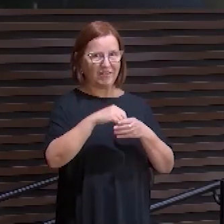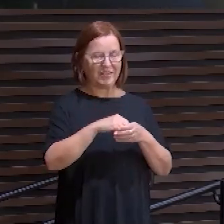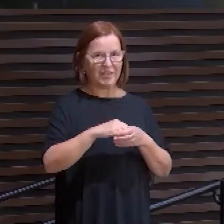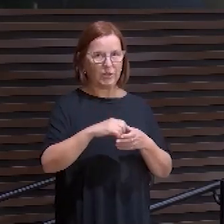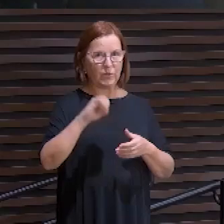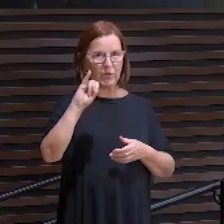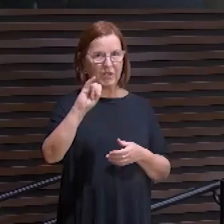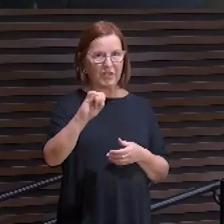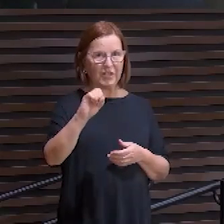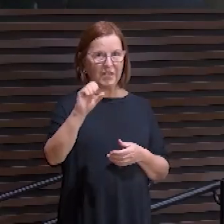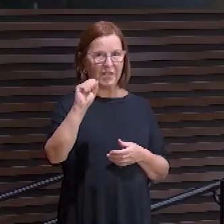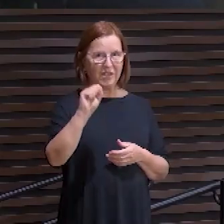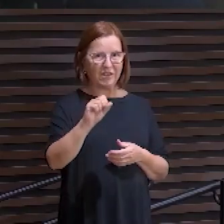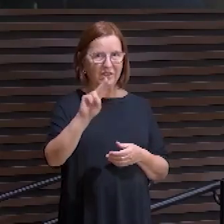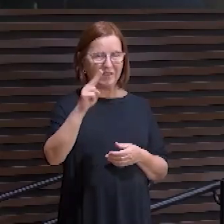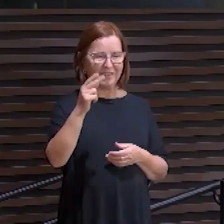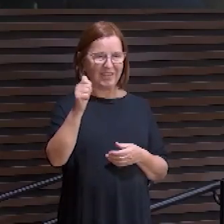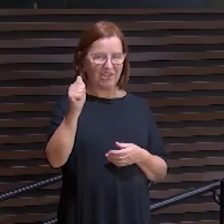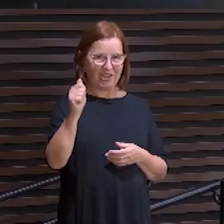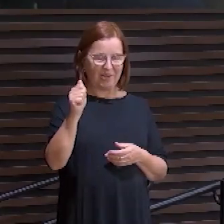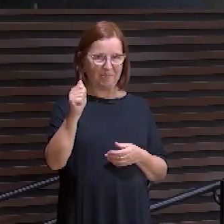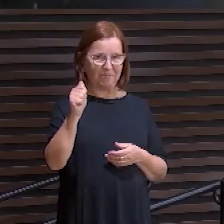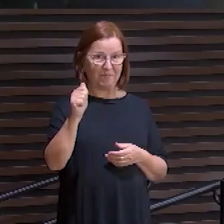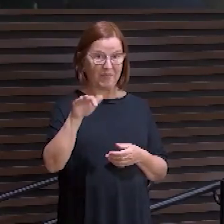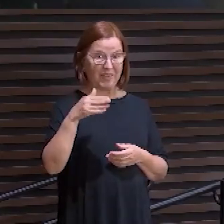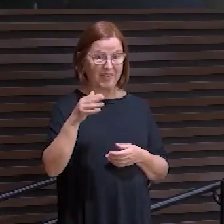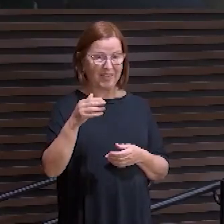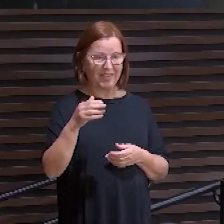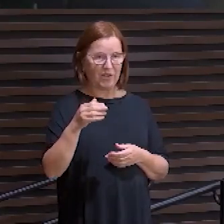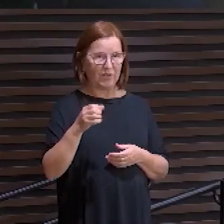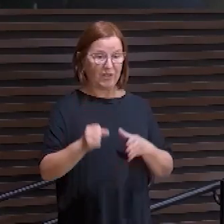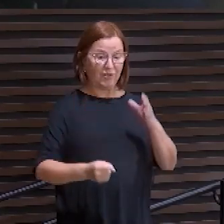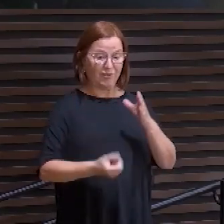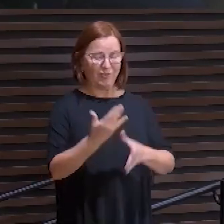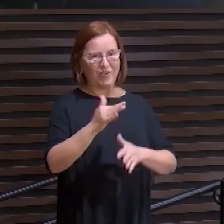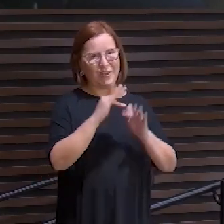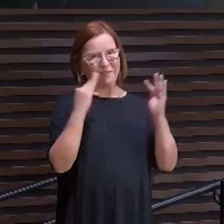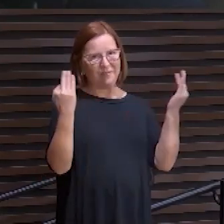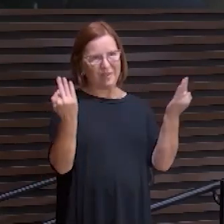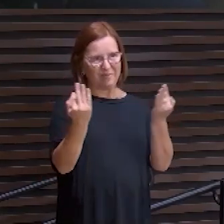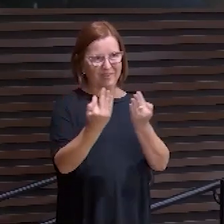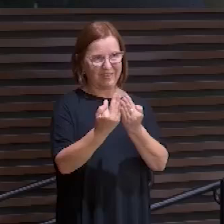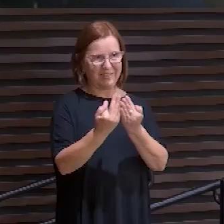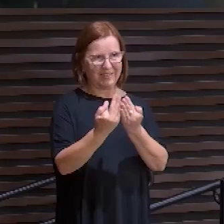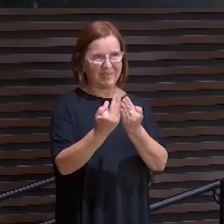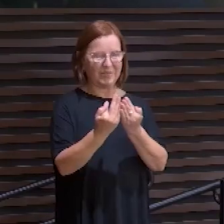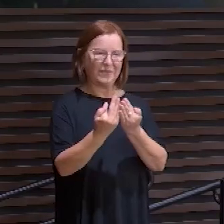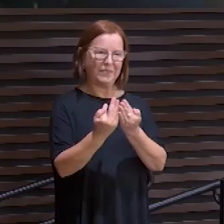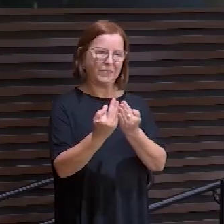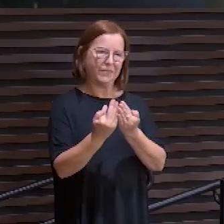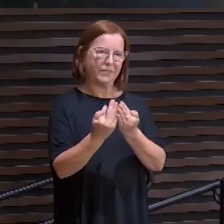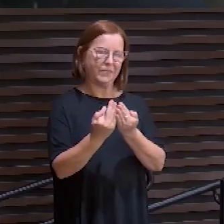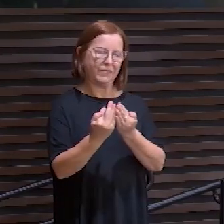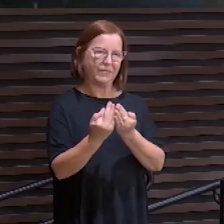daí surgiria a proliferação, a família como